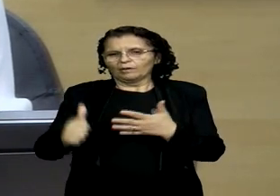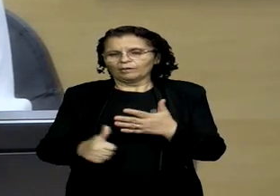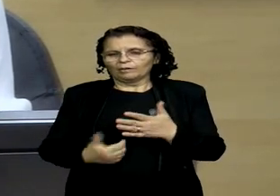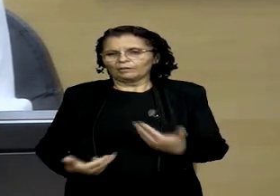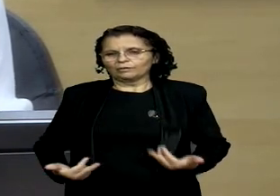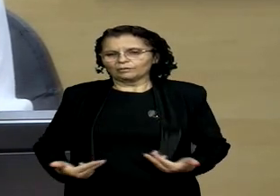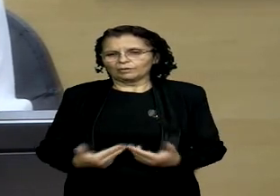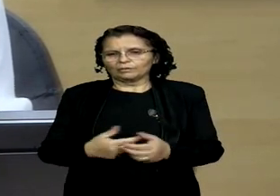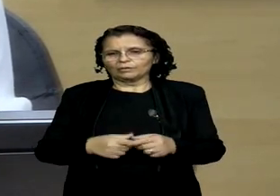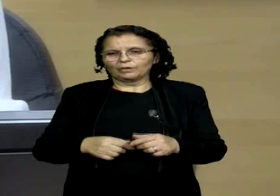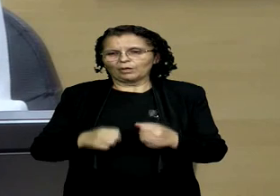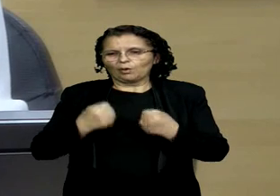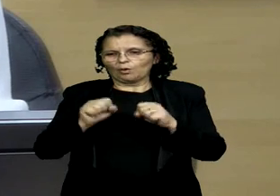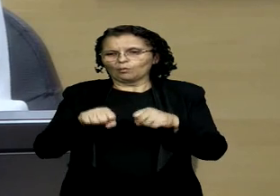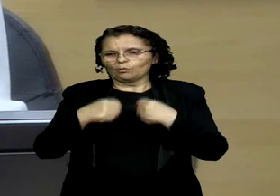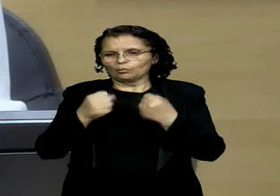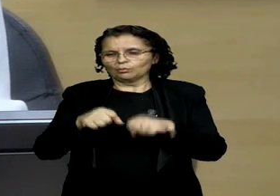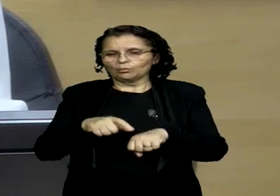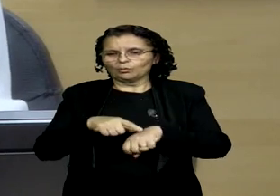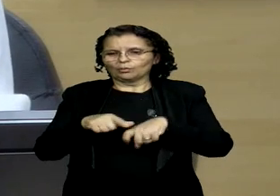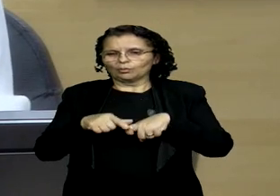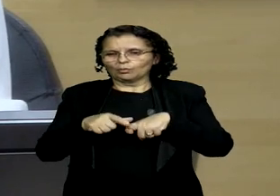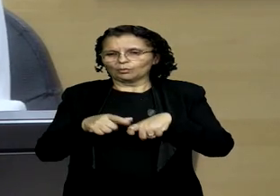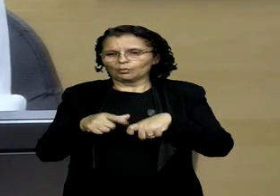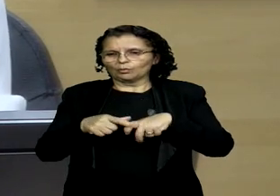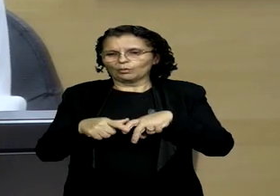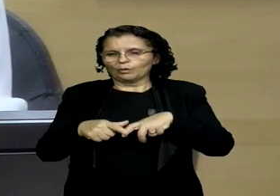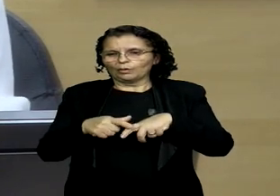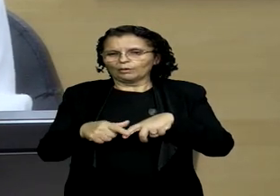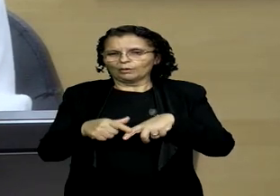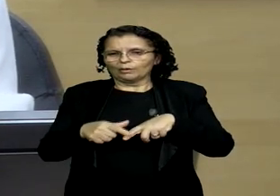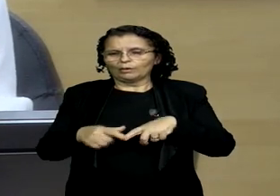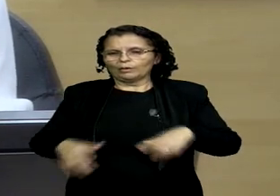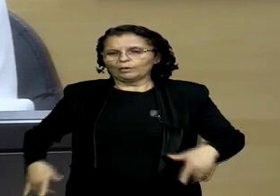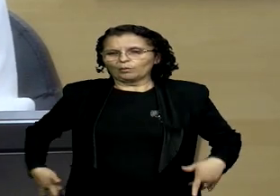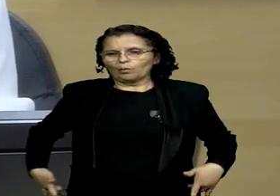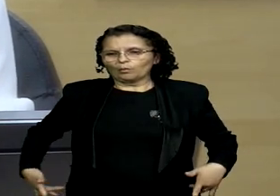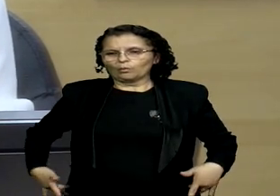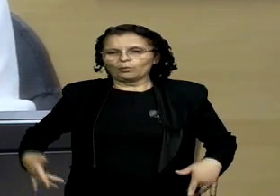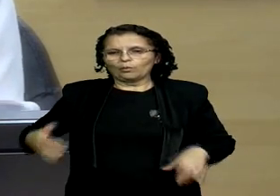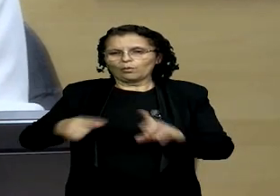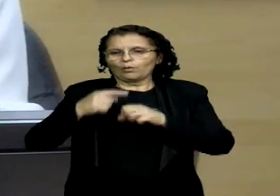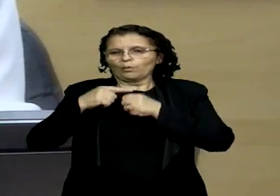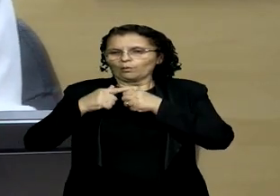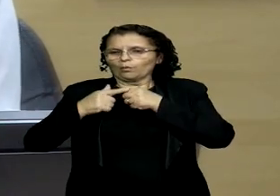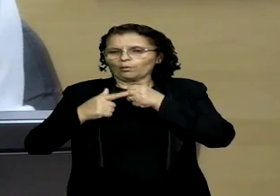cirurgia ortopédica, grupo de joelho, ombro, pé, tornozelo, quadril e coluna.